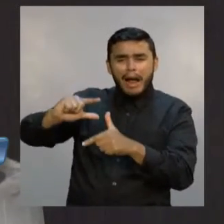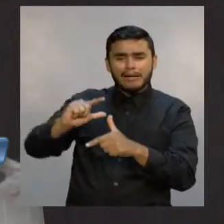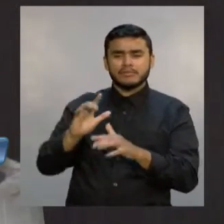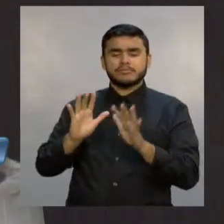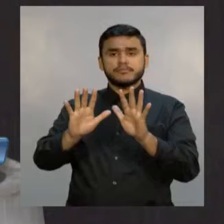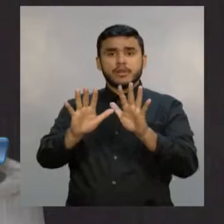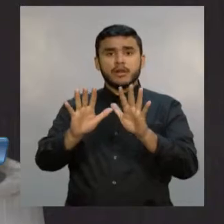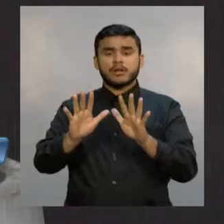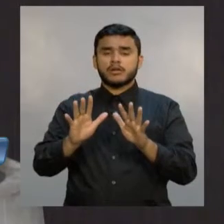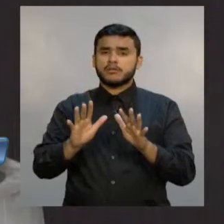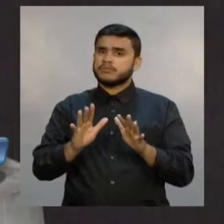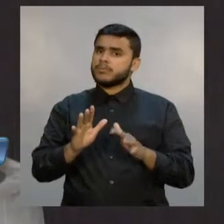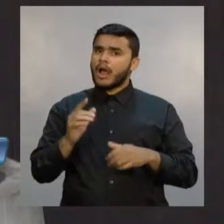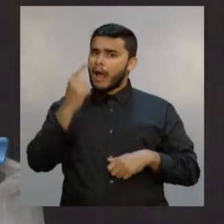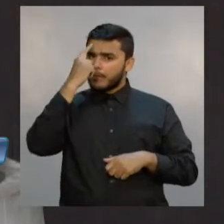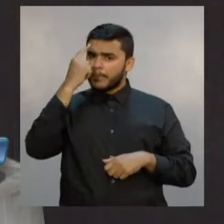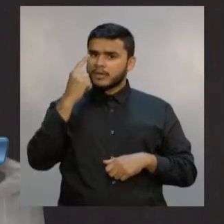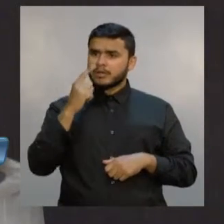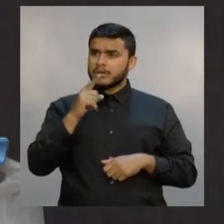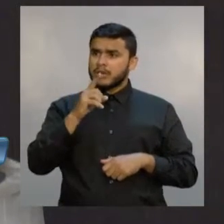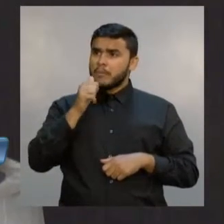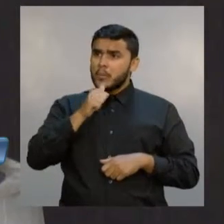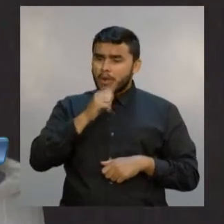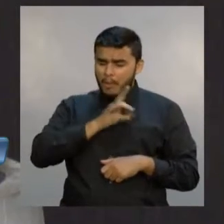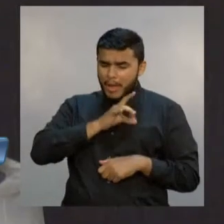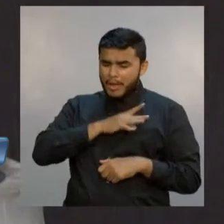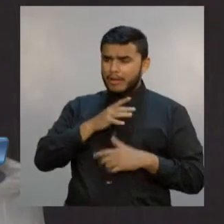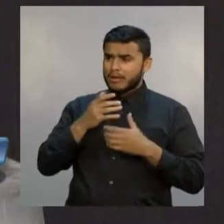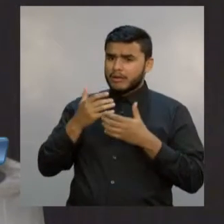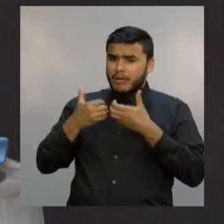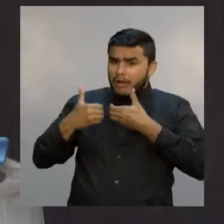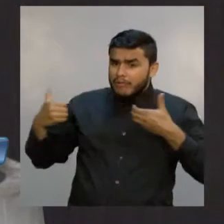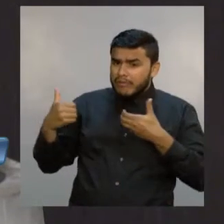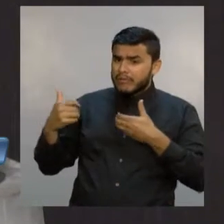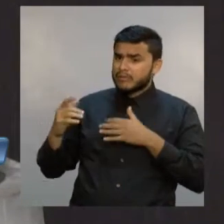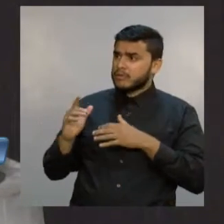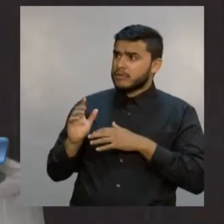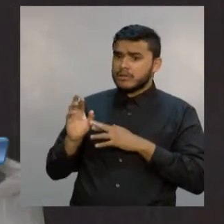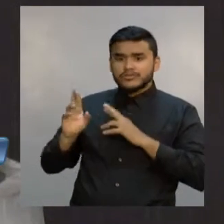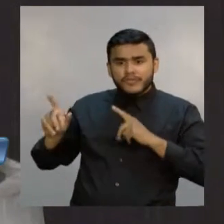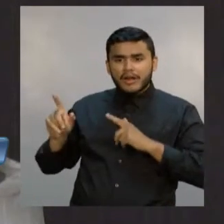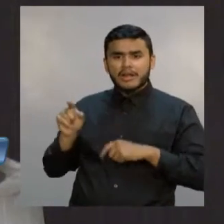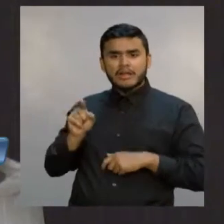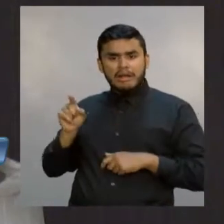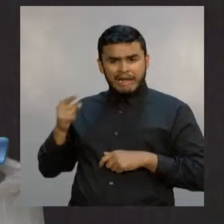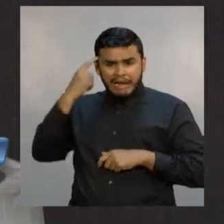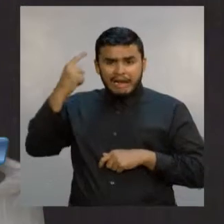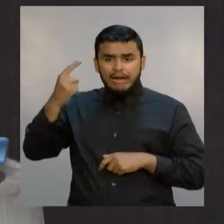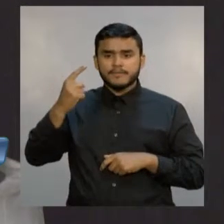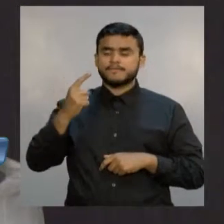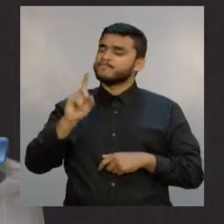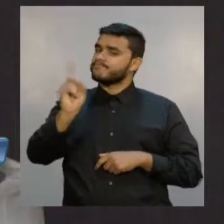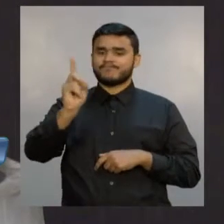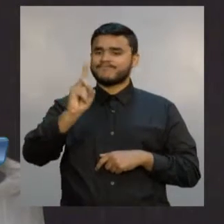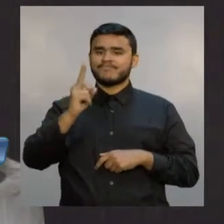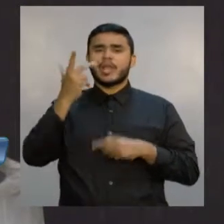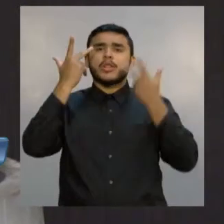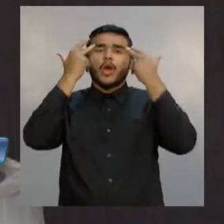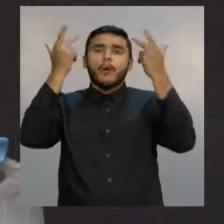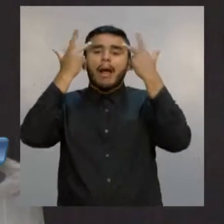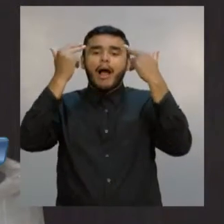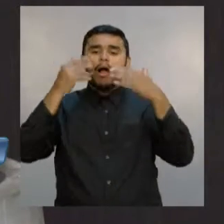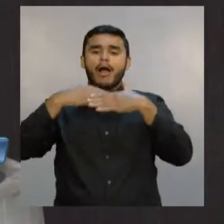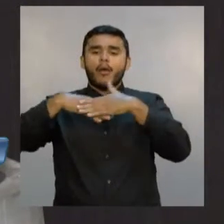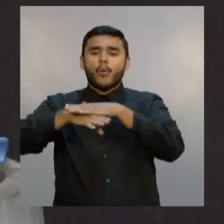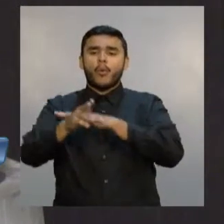silenciam, oprimem, amedrontam, segredam o feminino, nós temos que entender que isso não é natural, não está